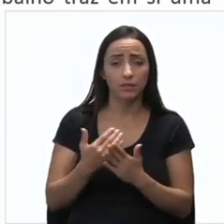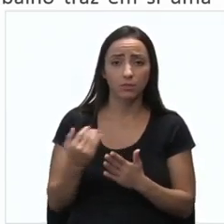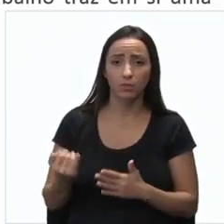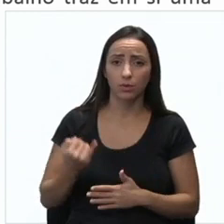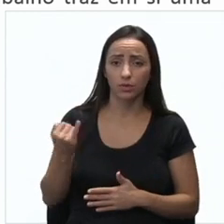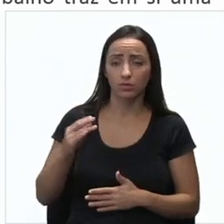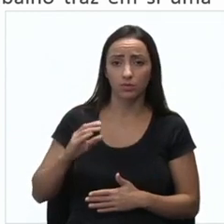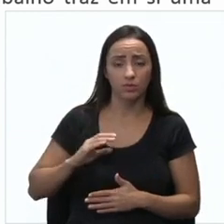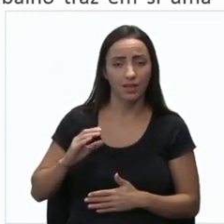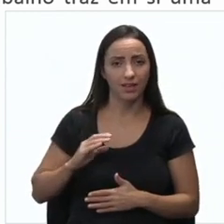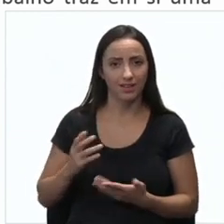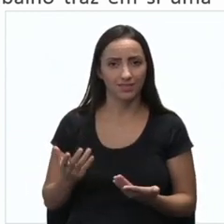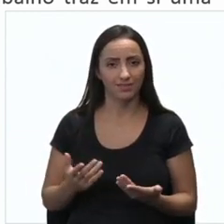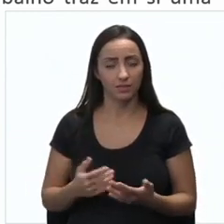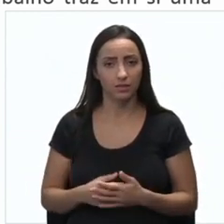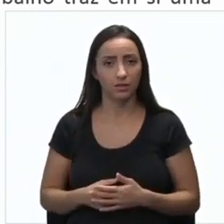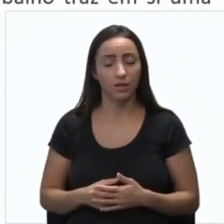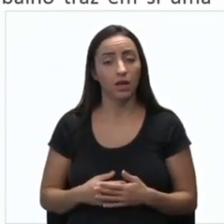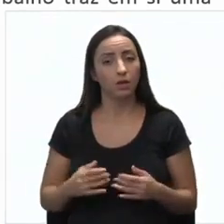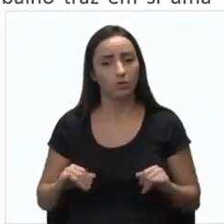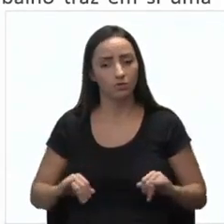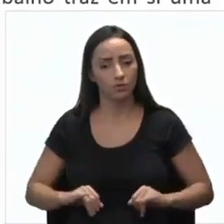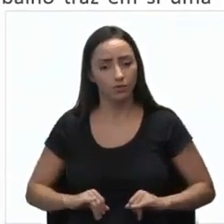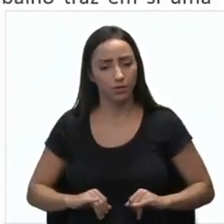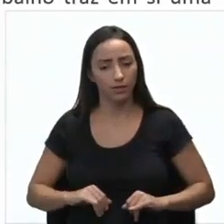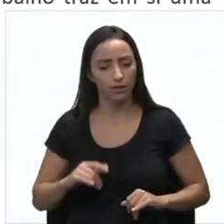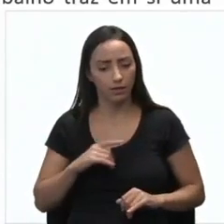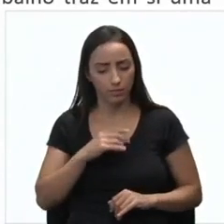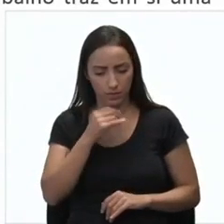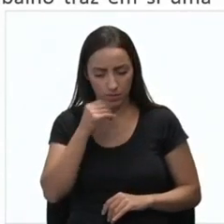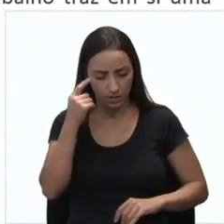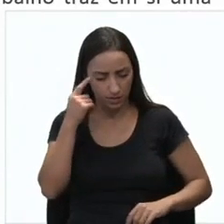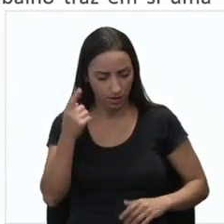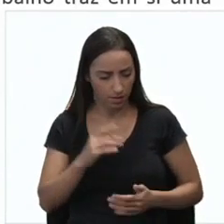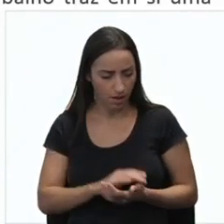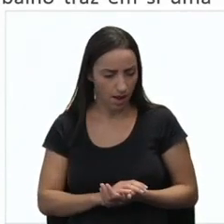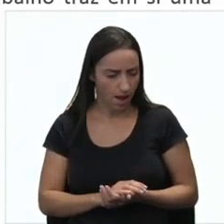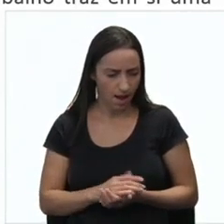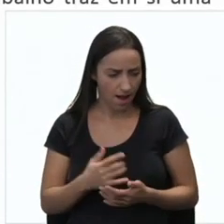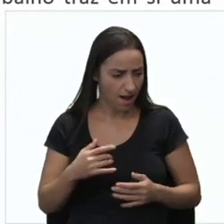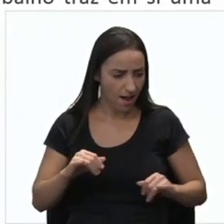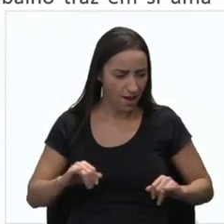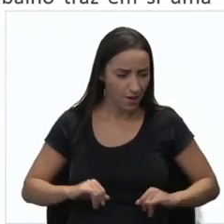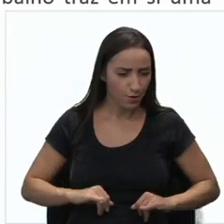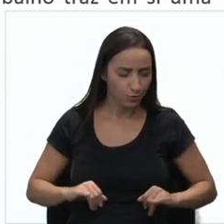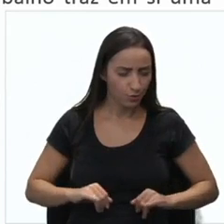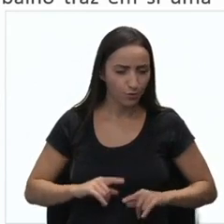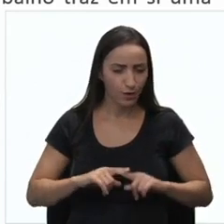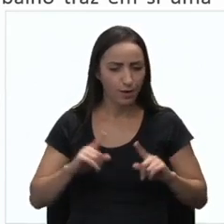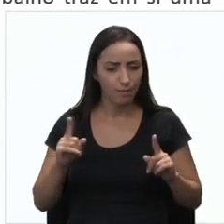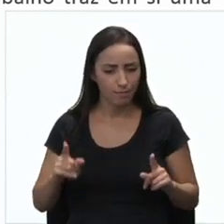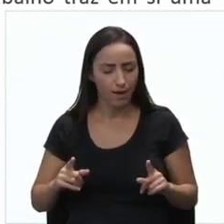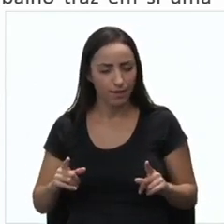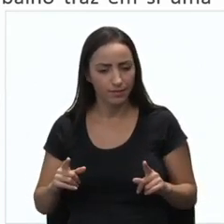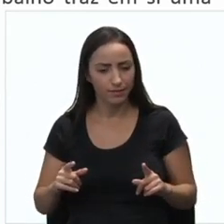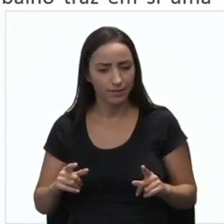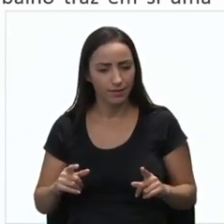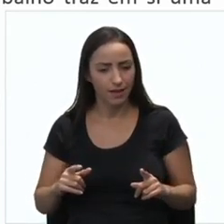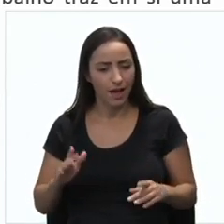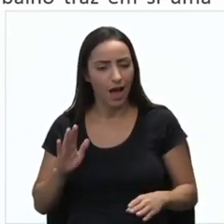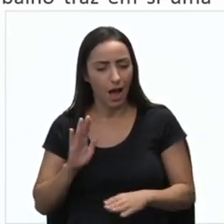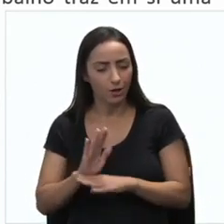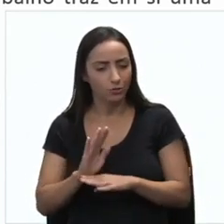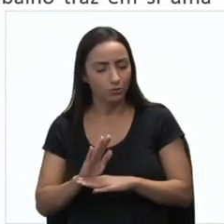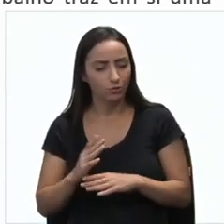ele adquire um sentido. E o indivíduo pensa, né? Ah, então eu não sofri em vão. Meu sofrimento serviu para